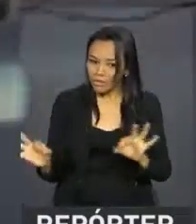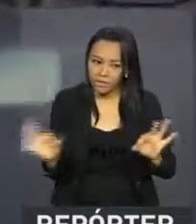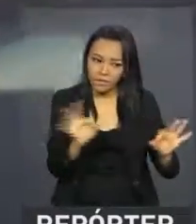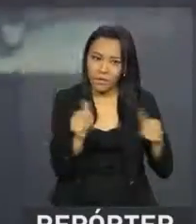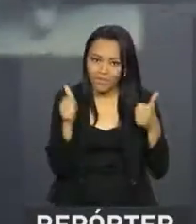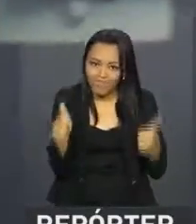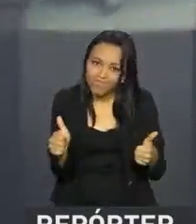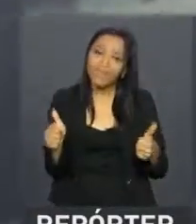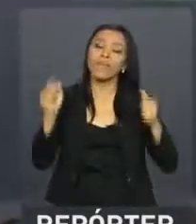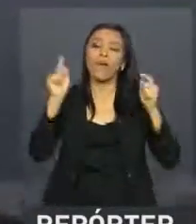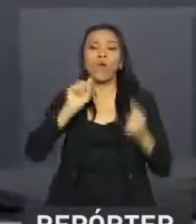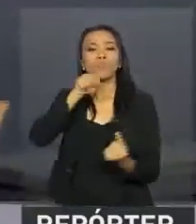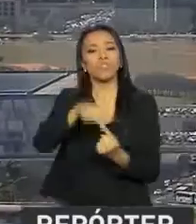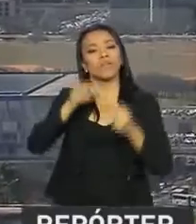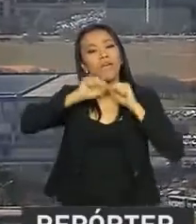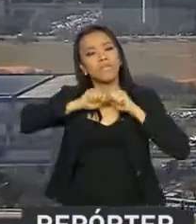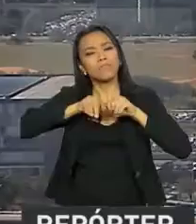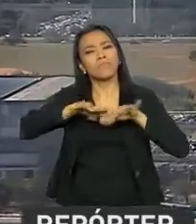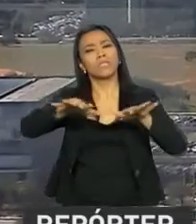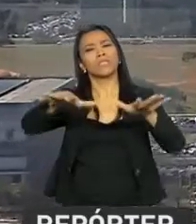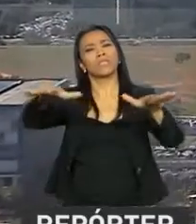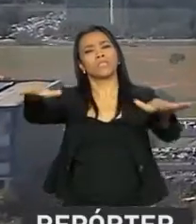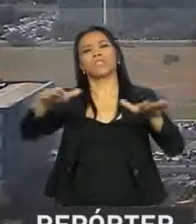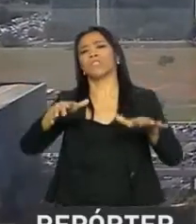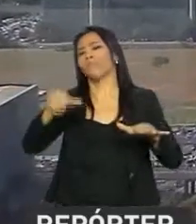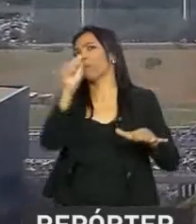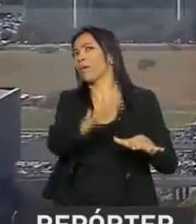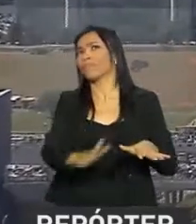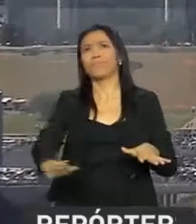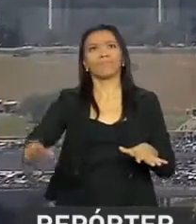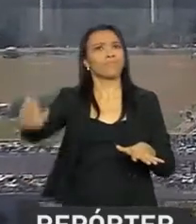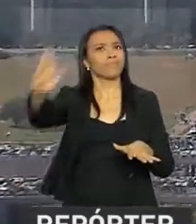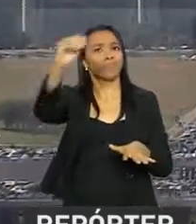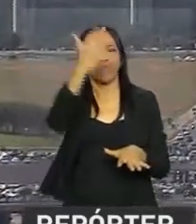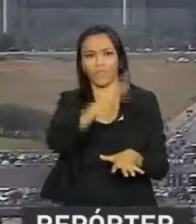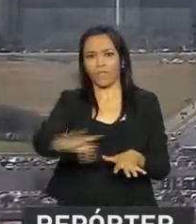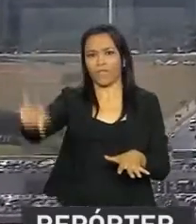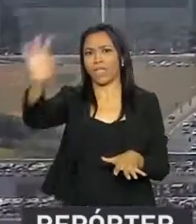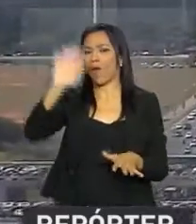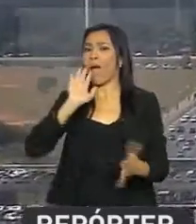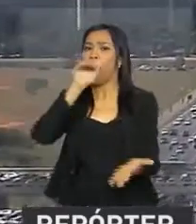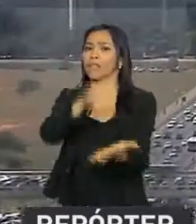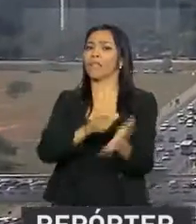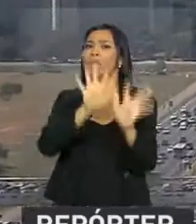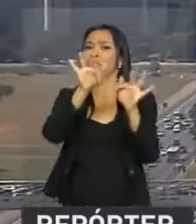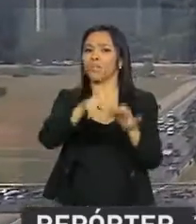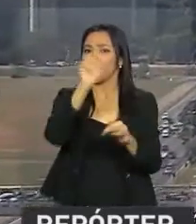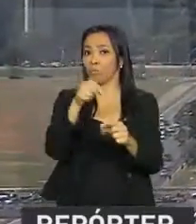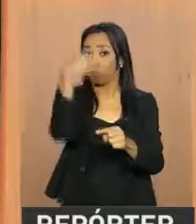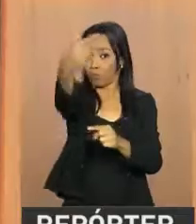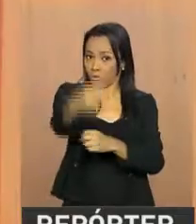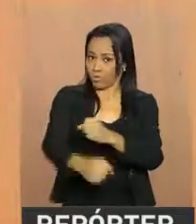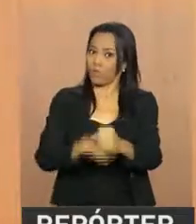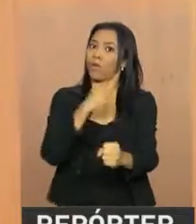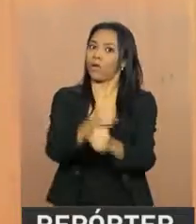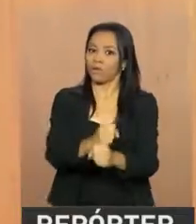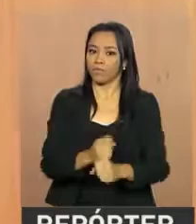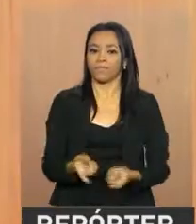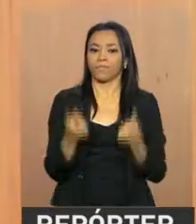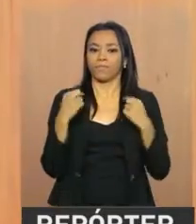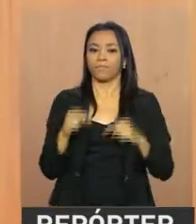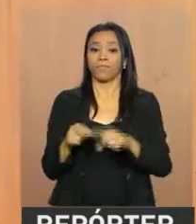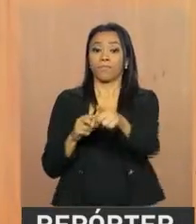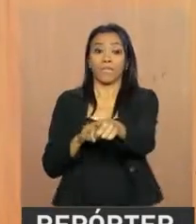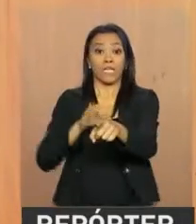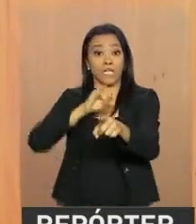idéia é expandir o serviço para toda a administração pública federal até o final do próximo ano em janeiro serão